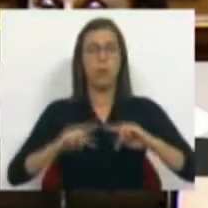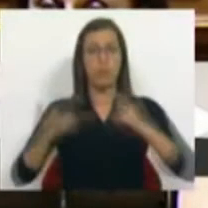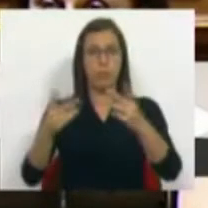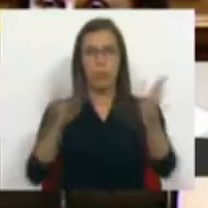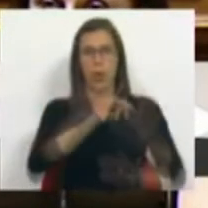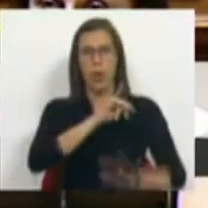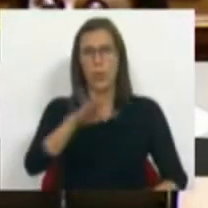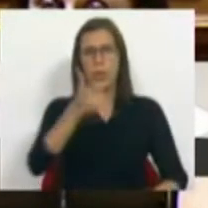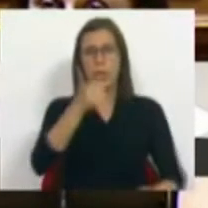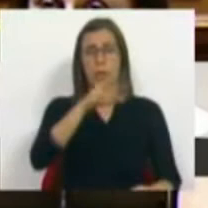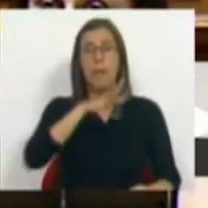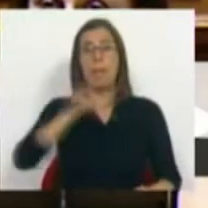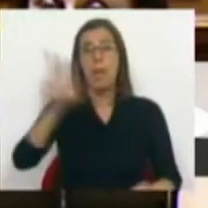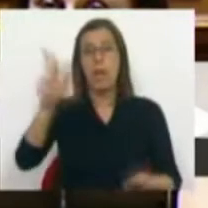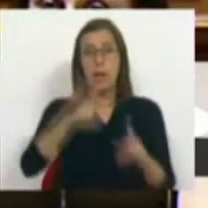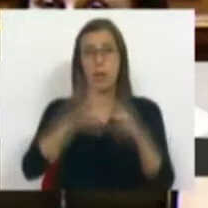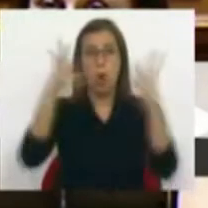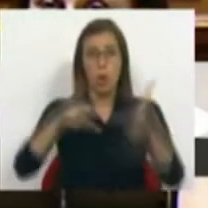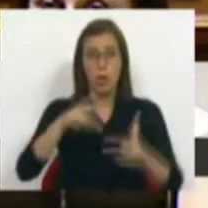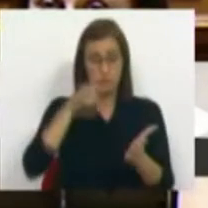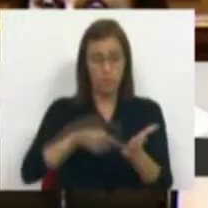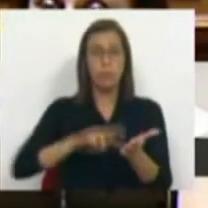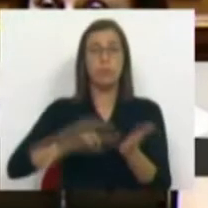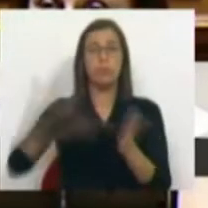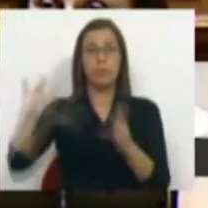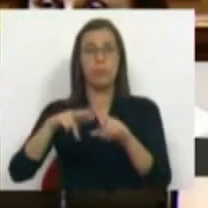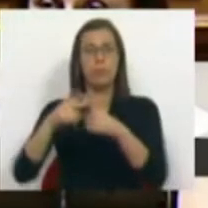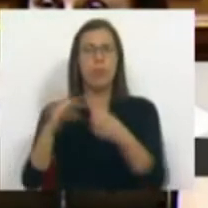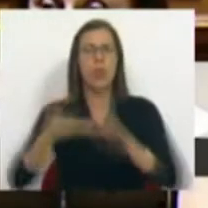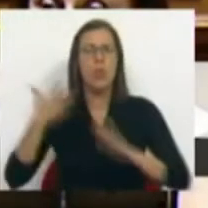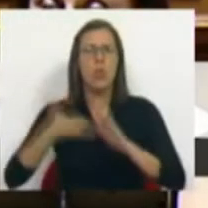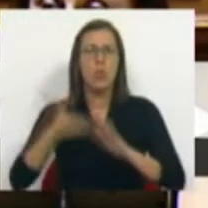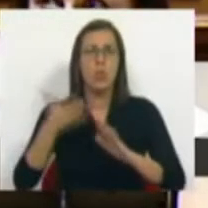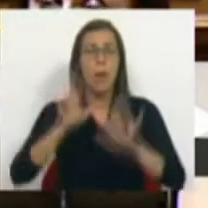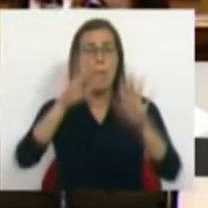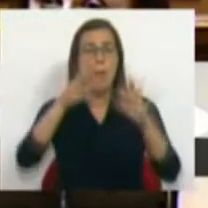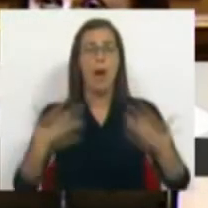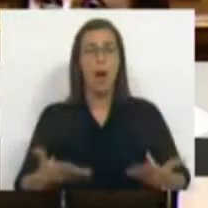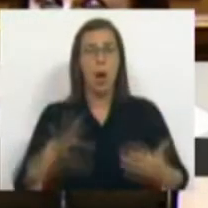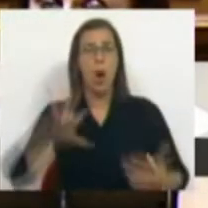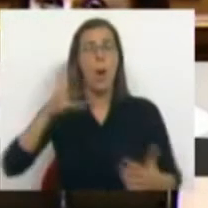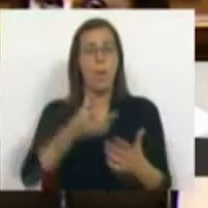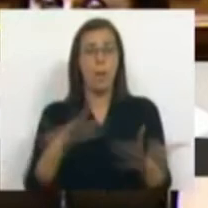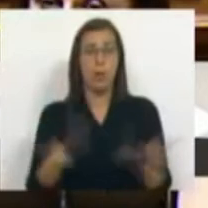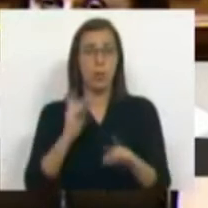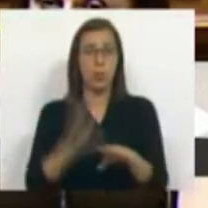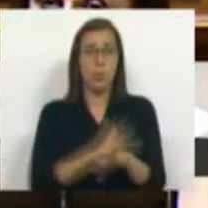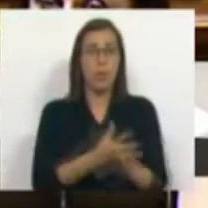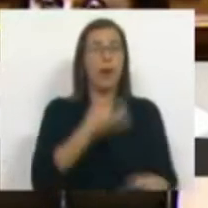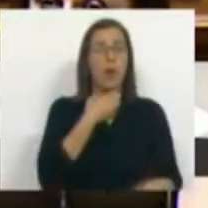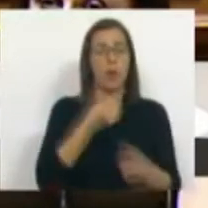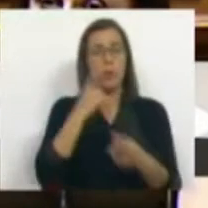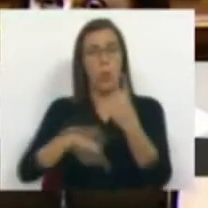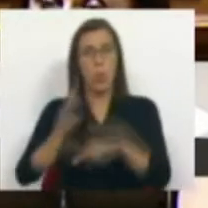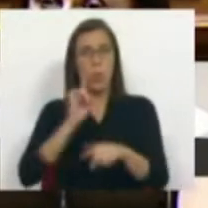quase 250 mil euros através do Orçamento de Estado para reparações urgentes. Mas agora que o país já não está na pré-bancarrota como estava